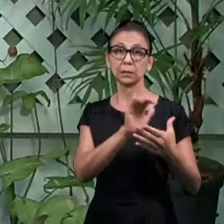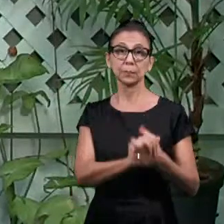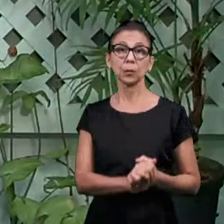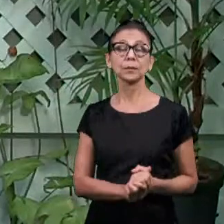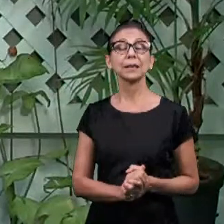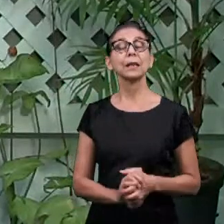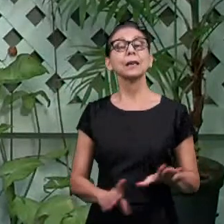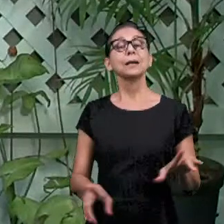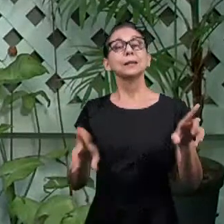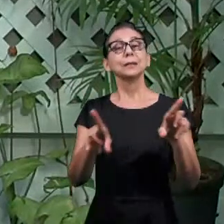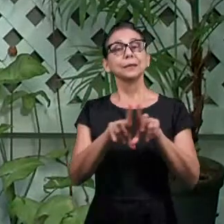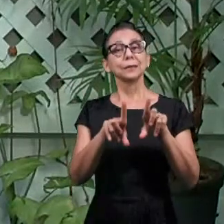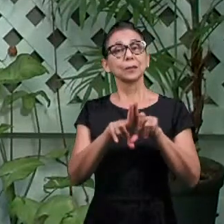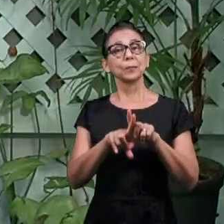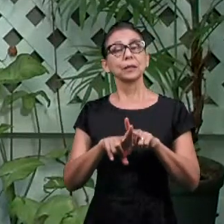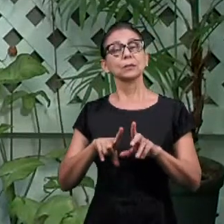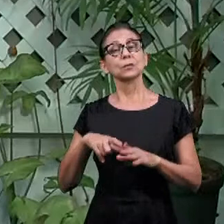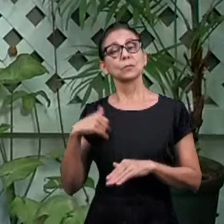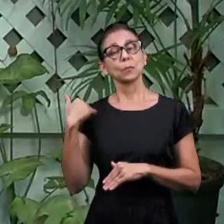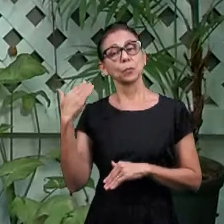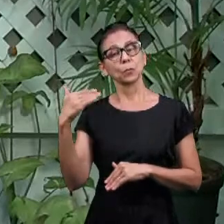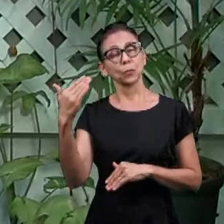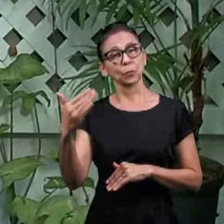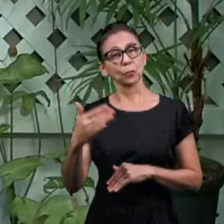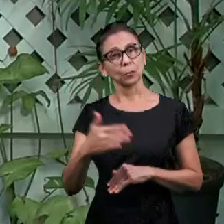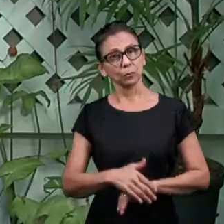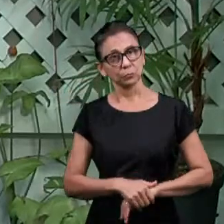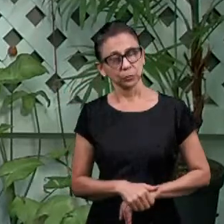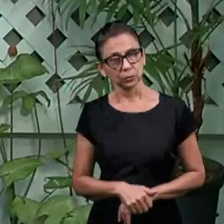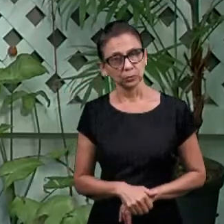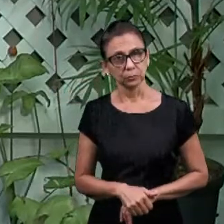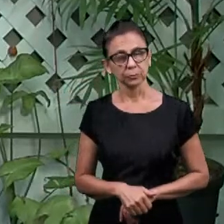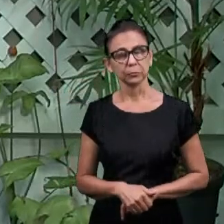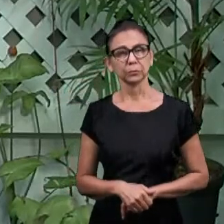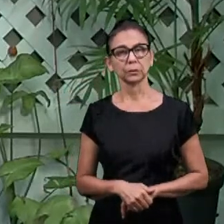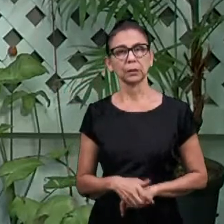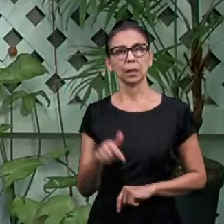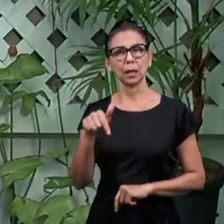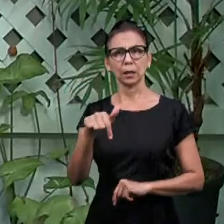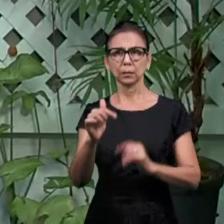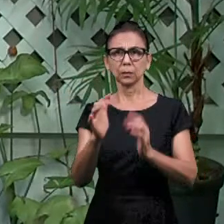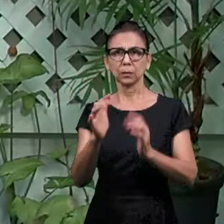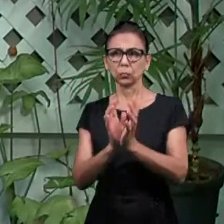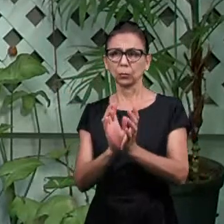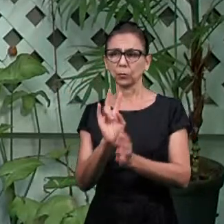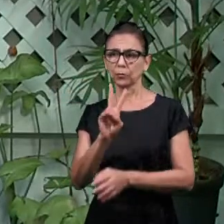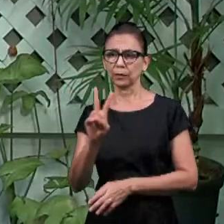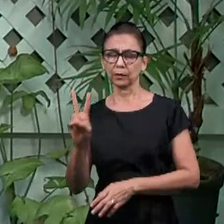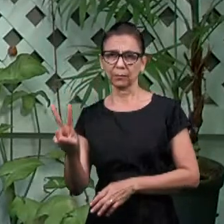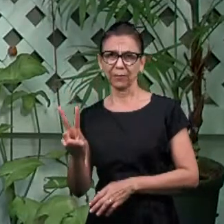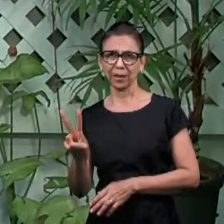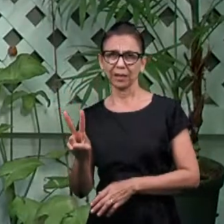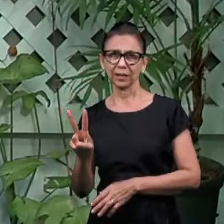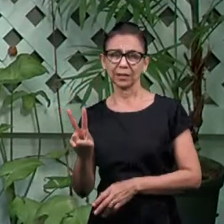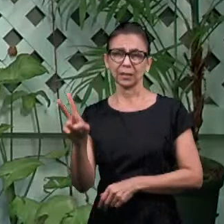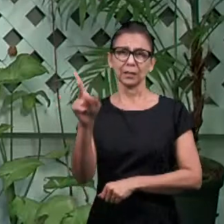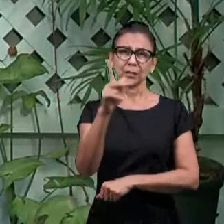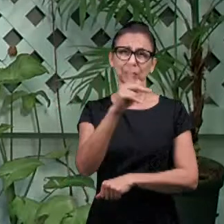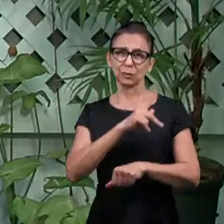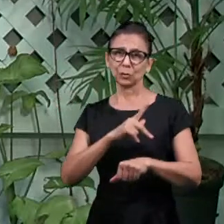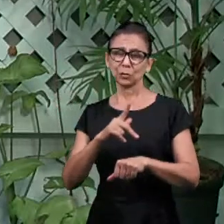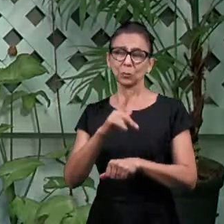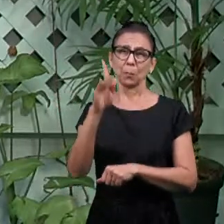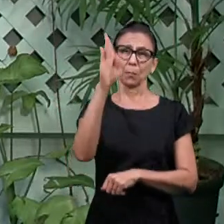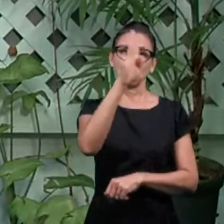ordenações neste período de um grupo enorme aqui de Vila Velha, e não só de Vila Velha, de todo o país. Já